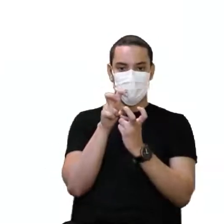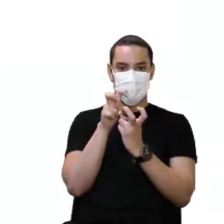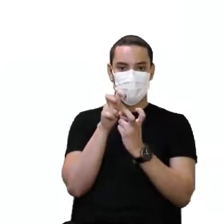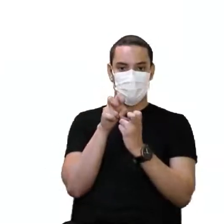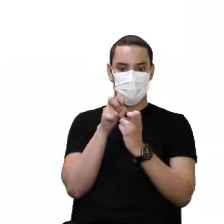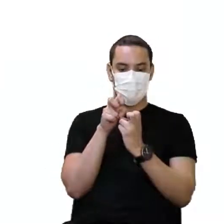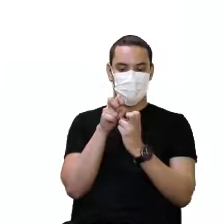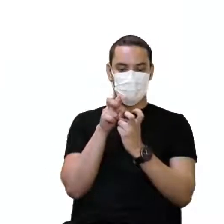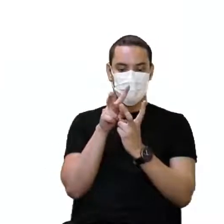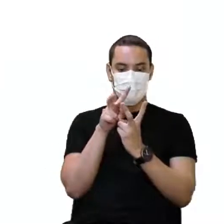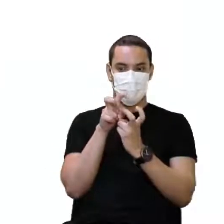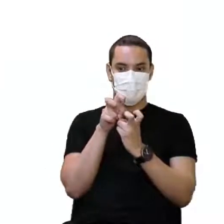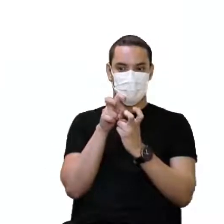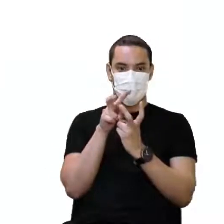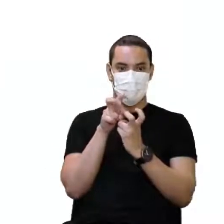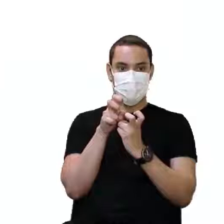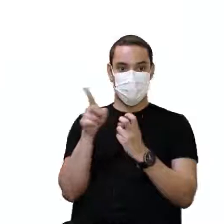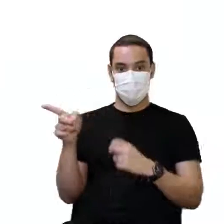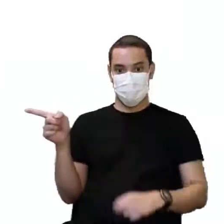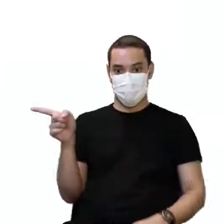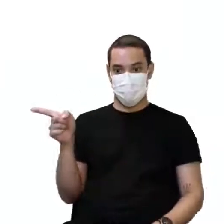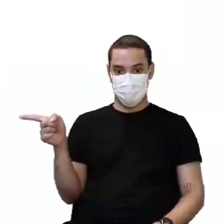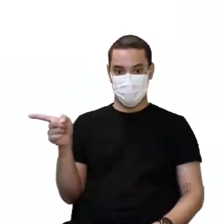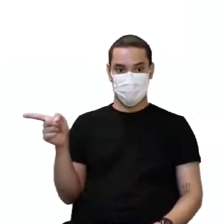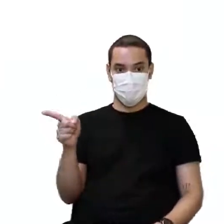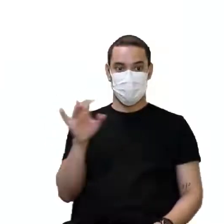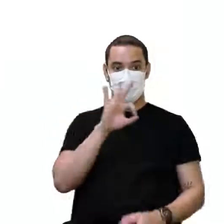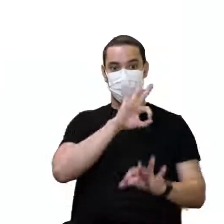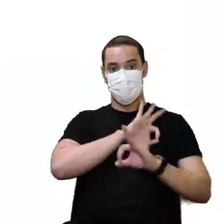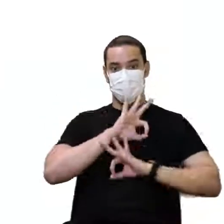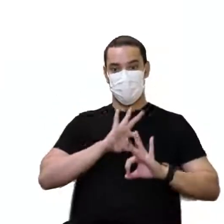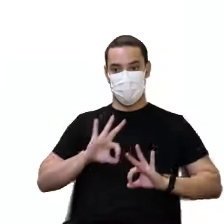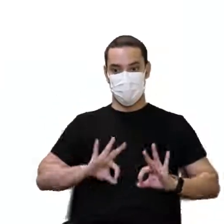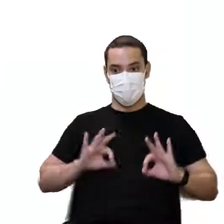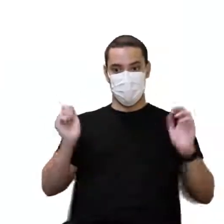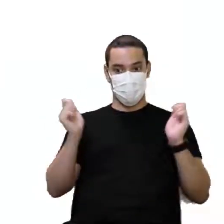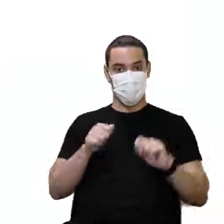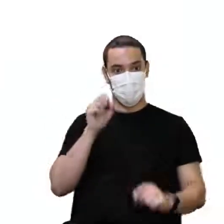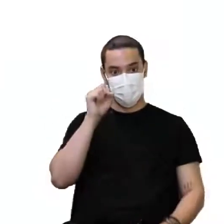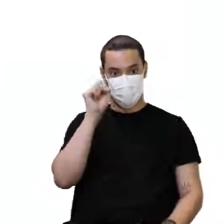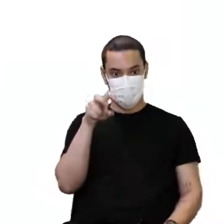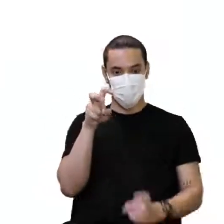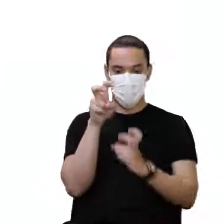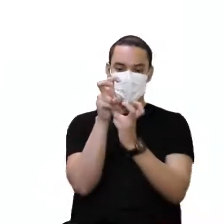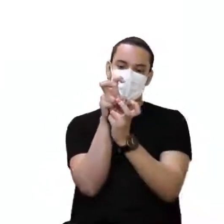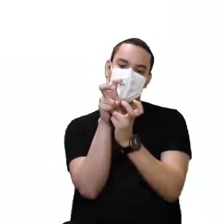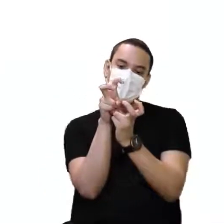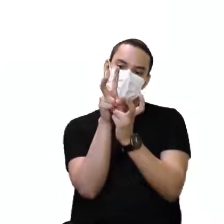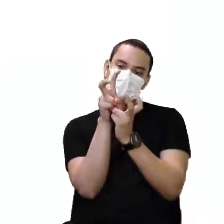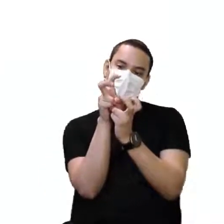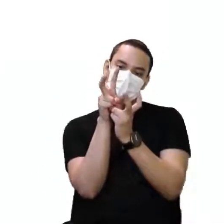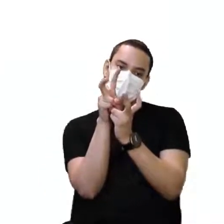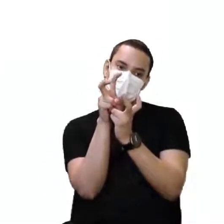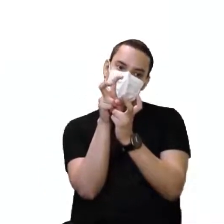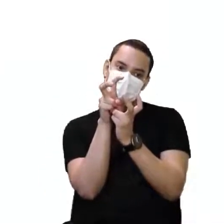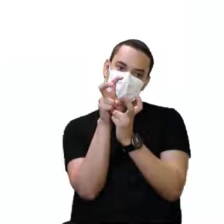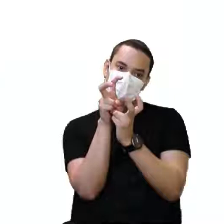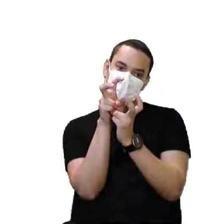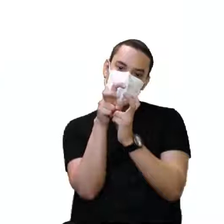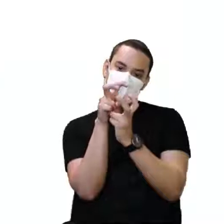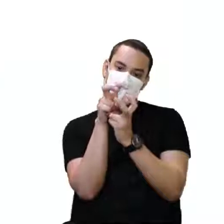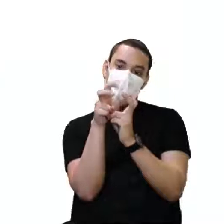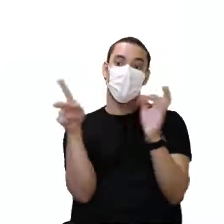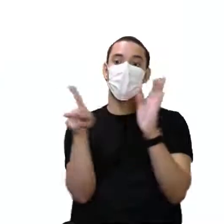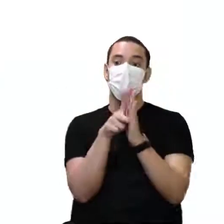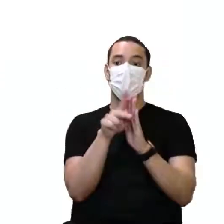caninos. Na onça pintada, você consegue ver bem saliente, parece dente de vampiro, né? São os caninos para poder... Essa dentição é própria